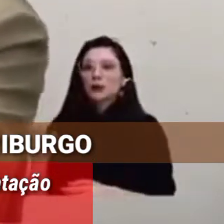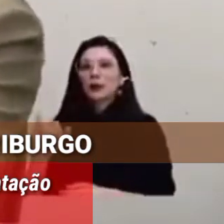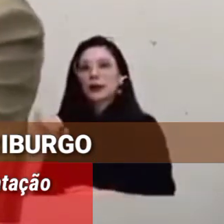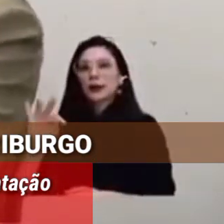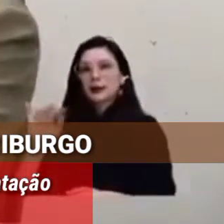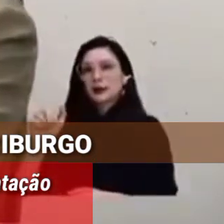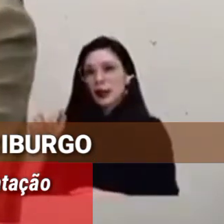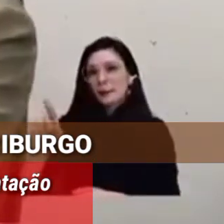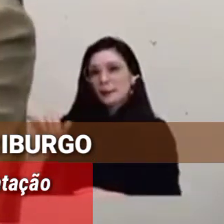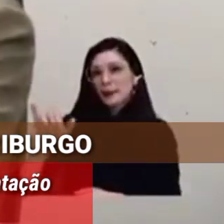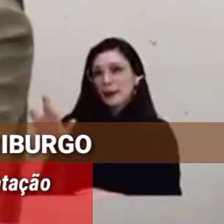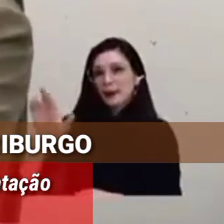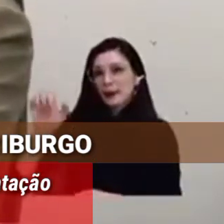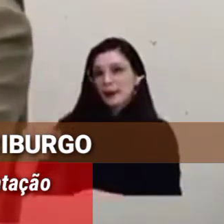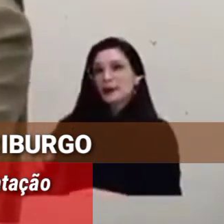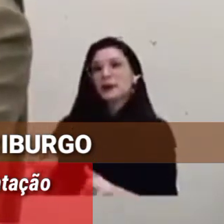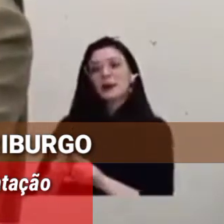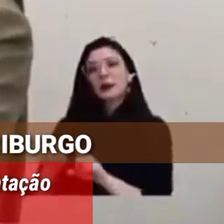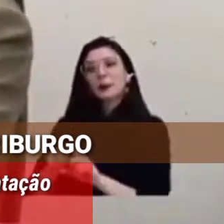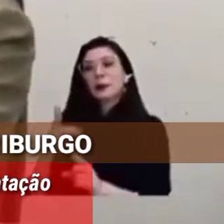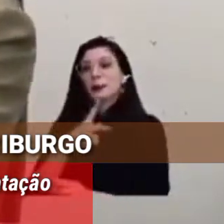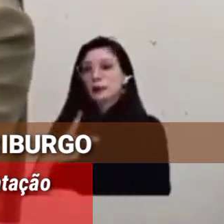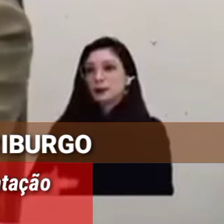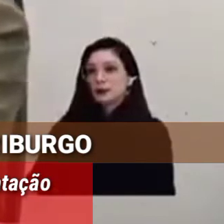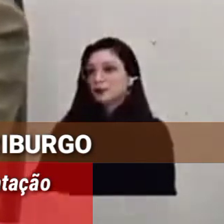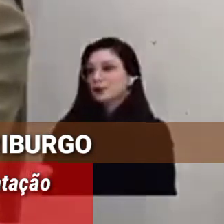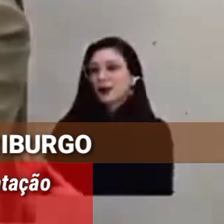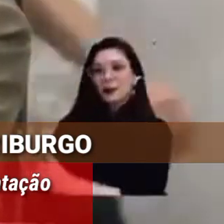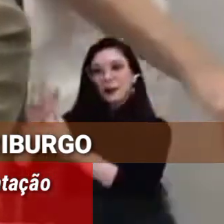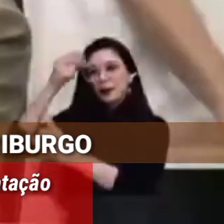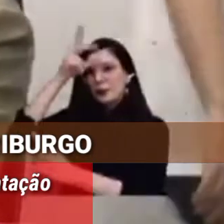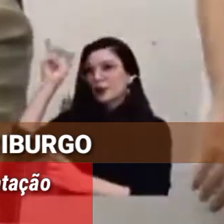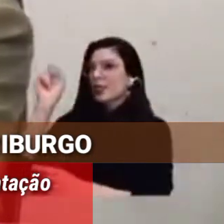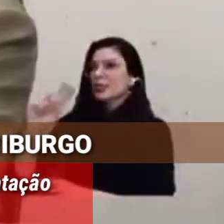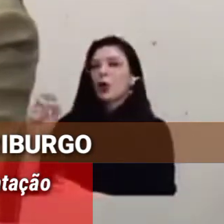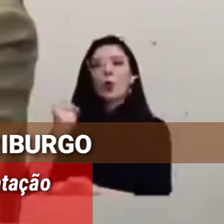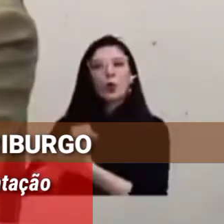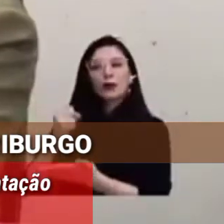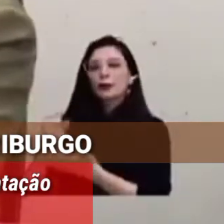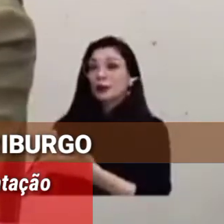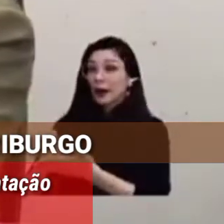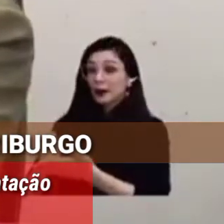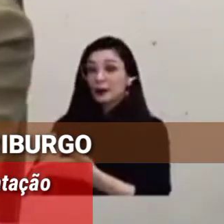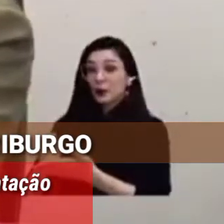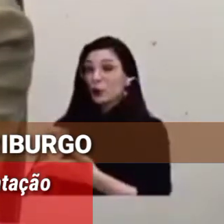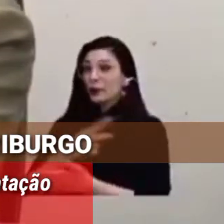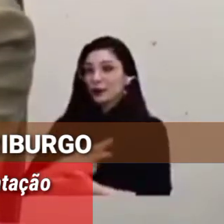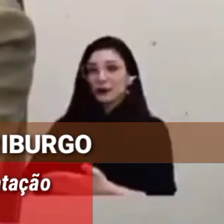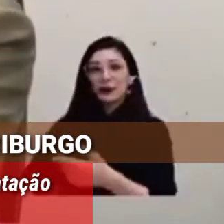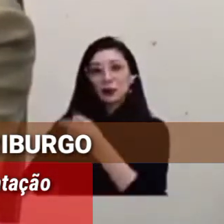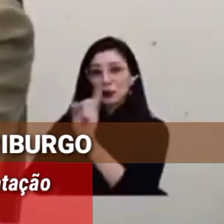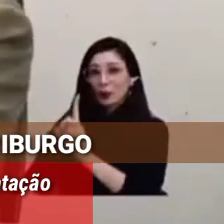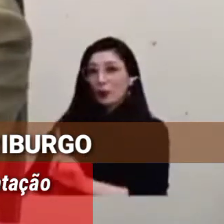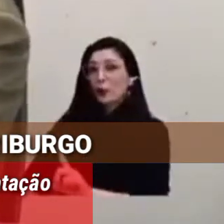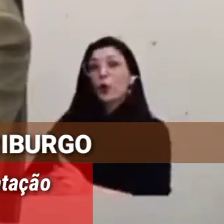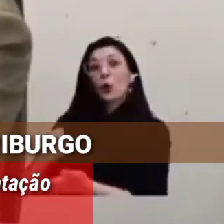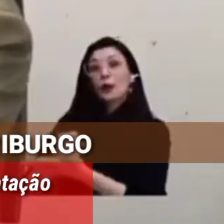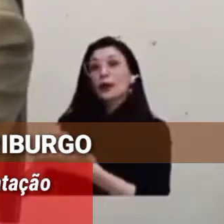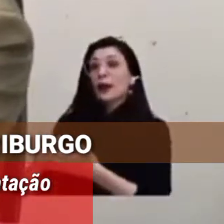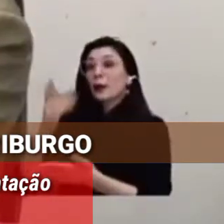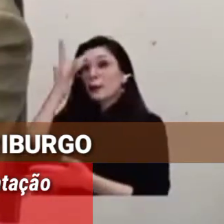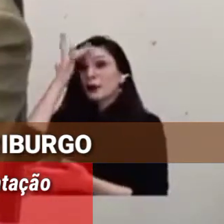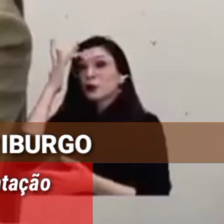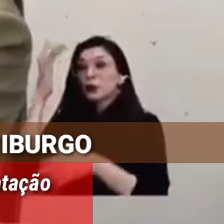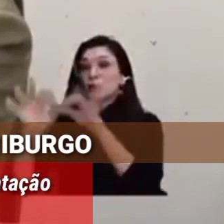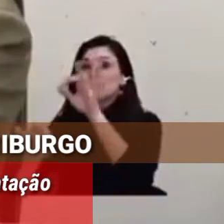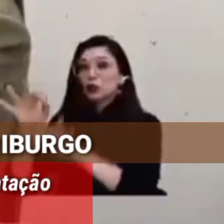e também ao presidente, a prefeitura não contrata com o presidente, contrata com a pessoa jurídica. A pessoa